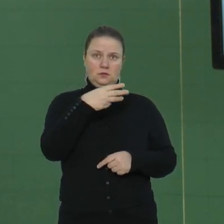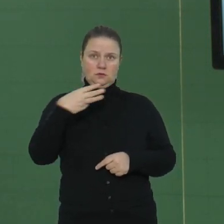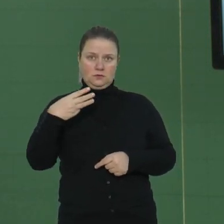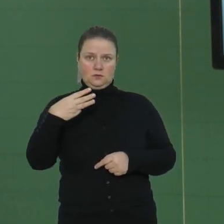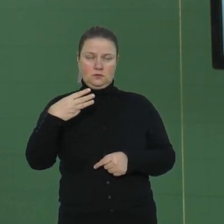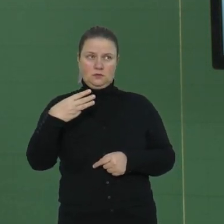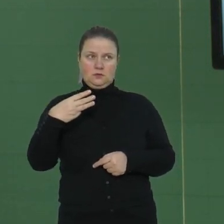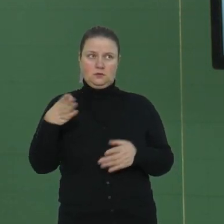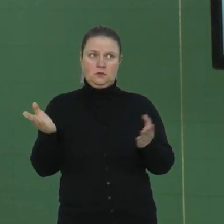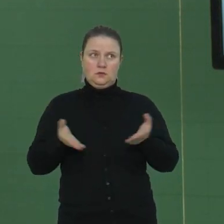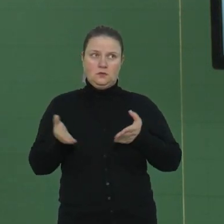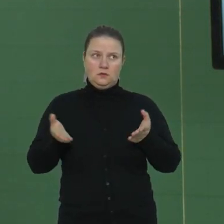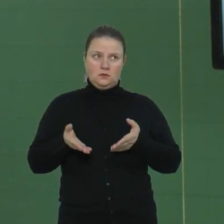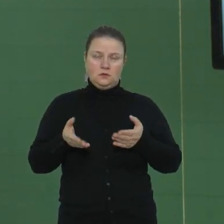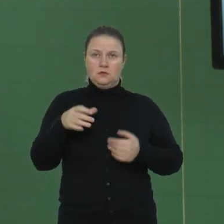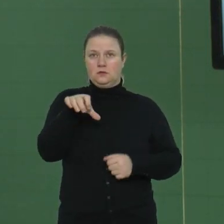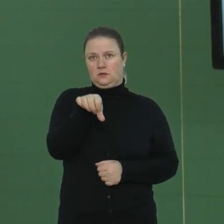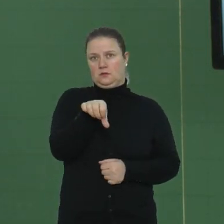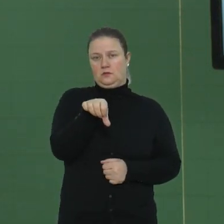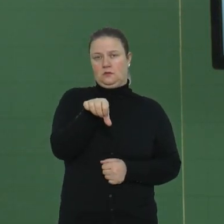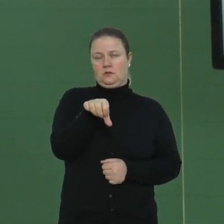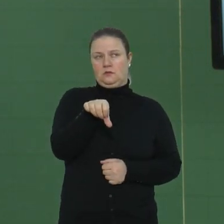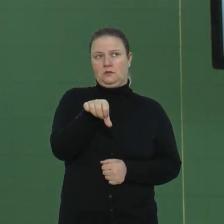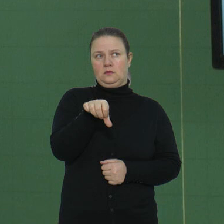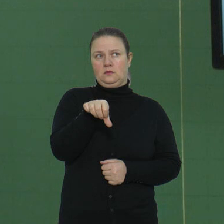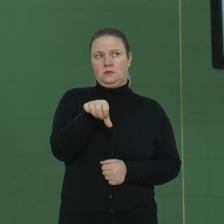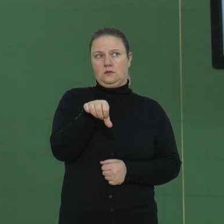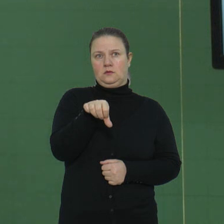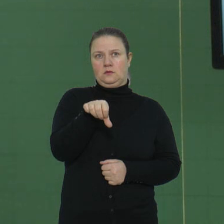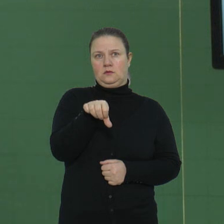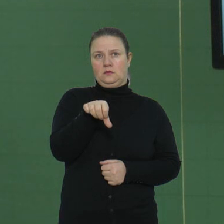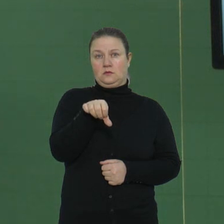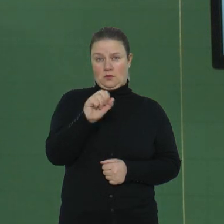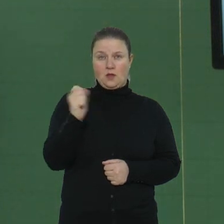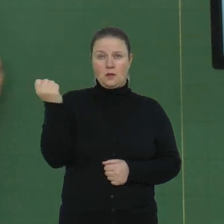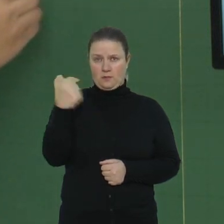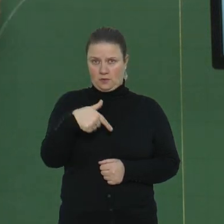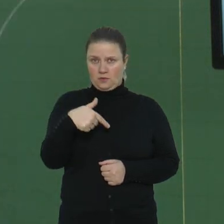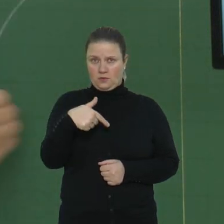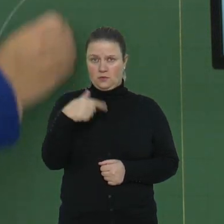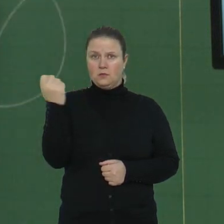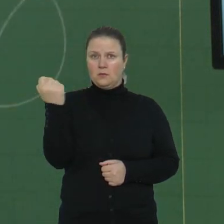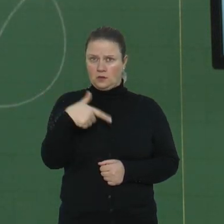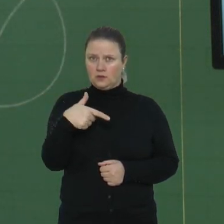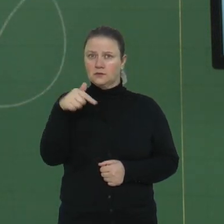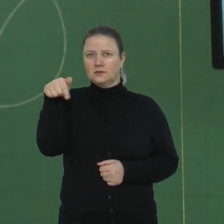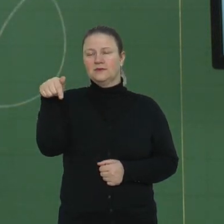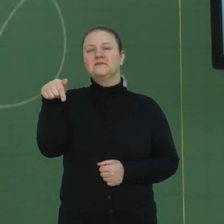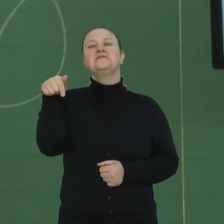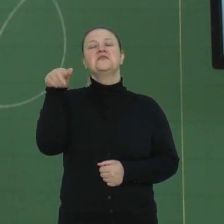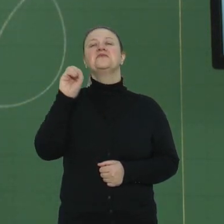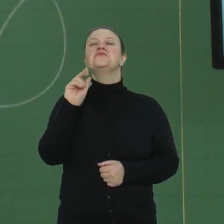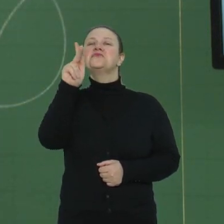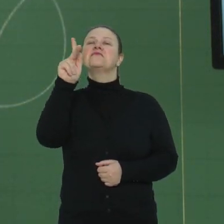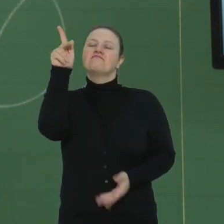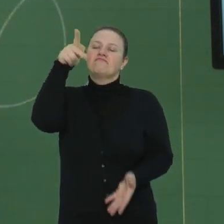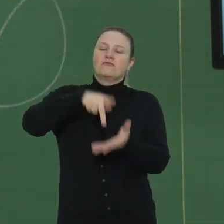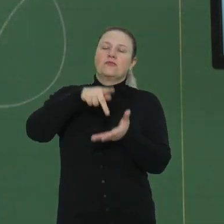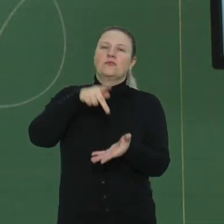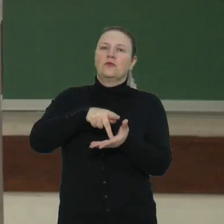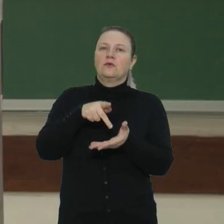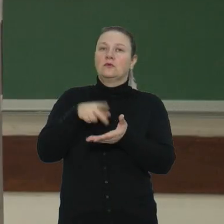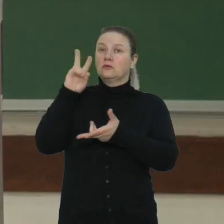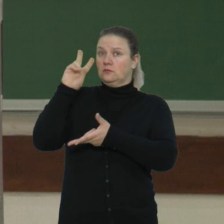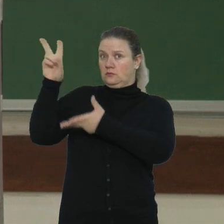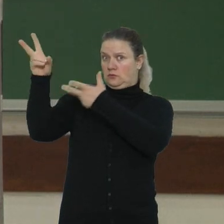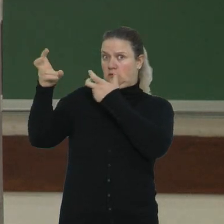vou ter quanto aqui? 12 menos 3, 9. O 9, ele é maior que 7? Ok, verdadeiro, ele é maior do que 7. Percebam